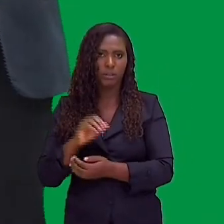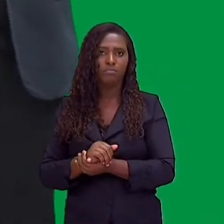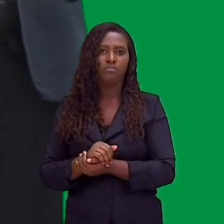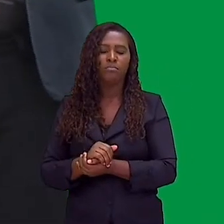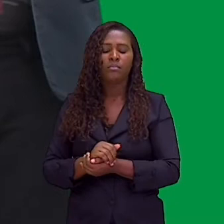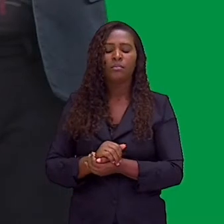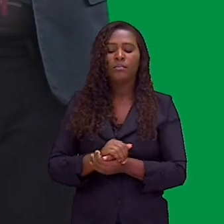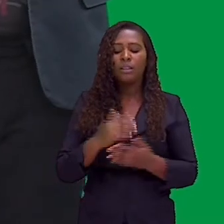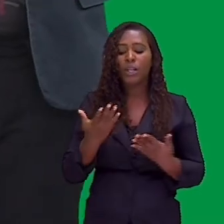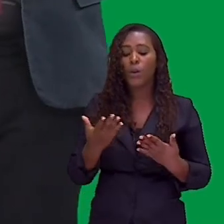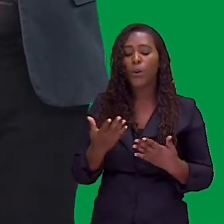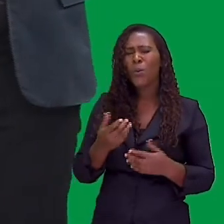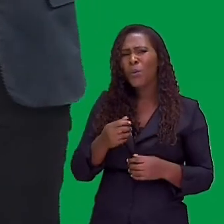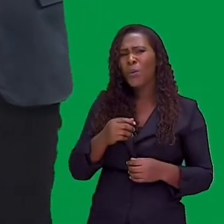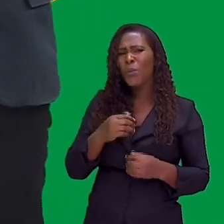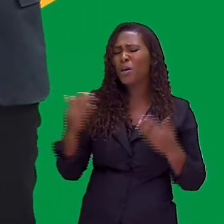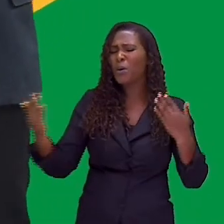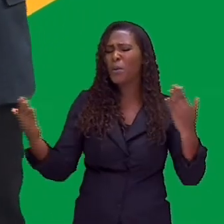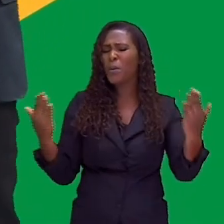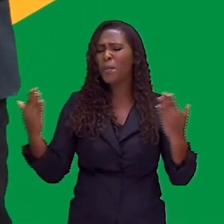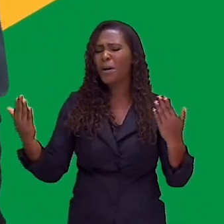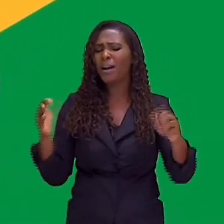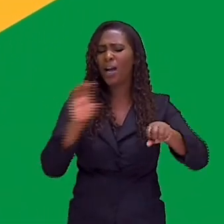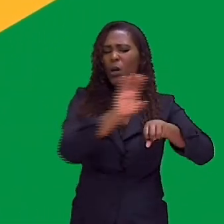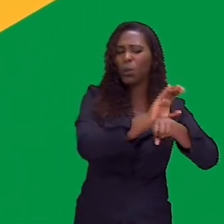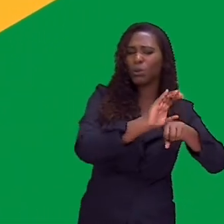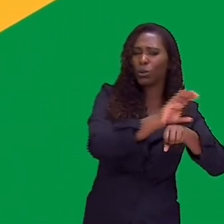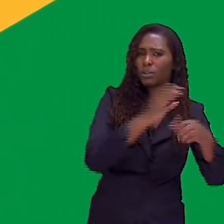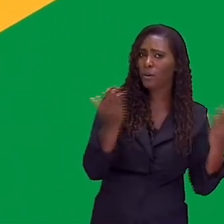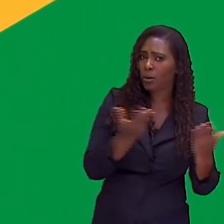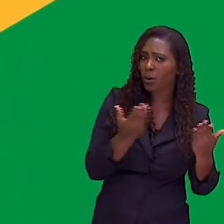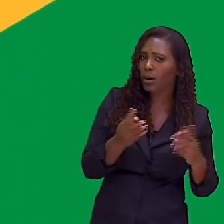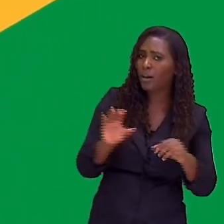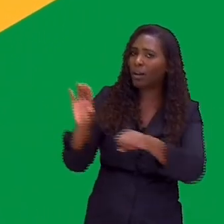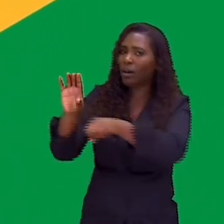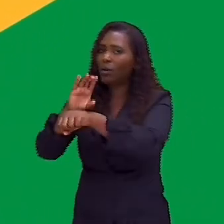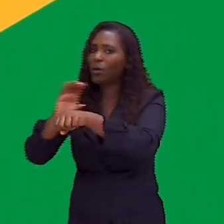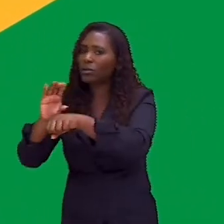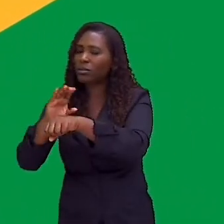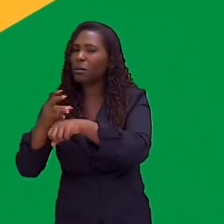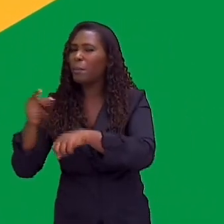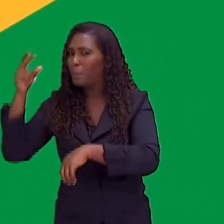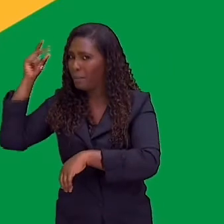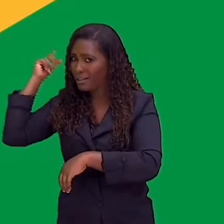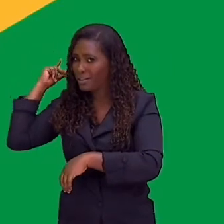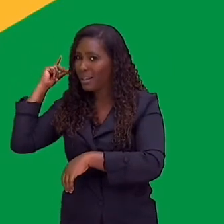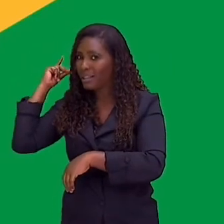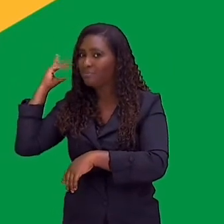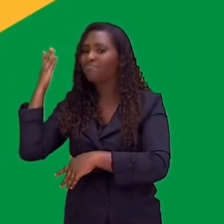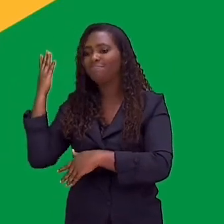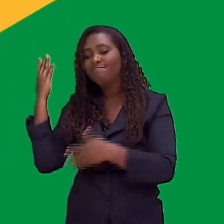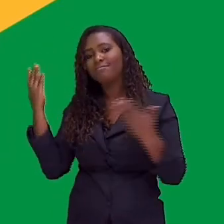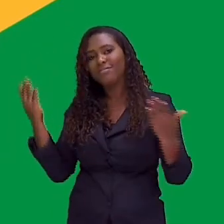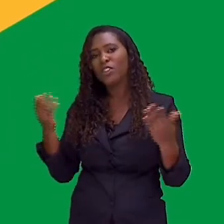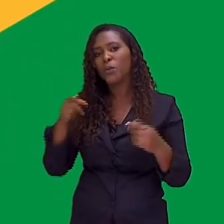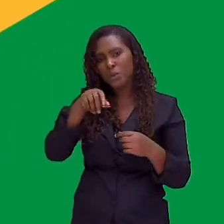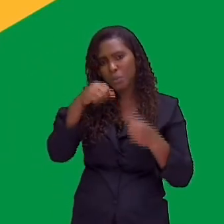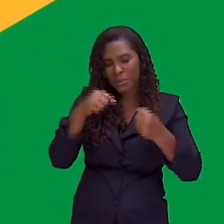tem 33 anos. Atualmente são mais de 106